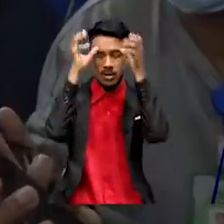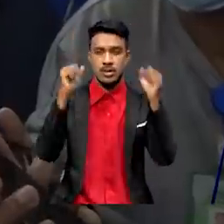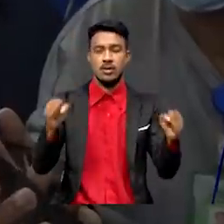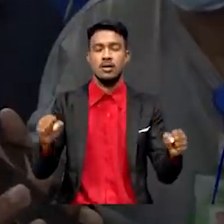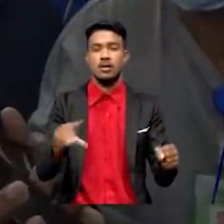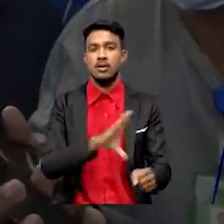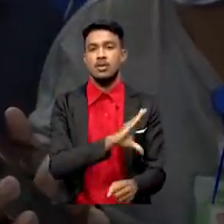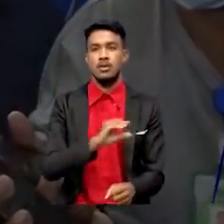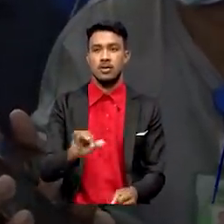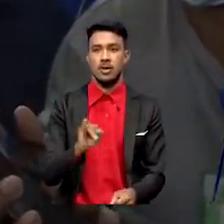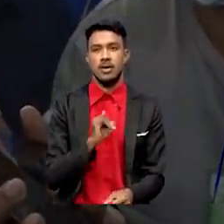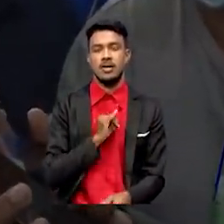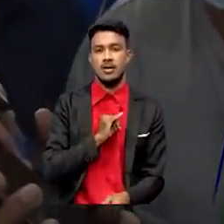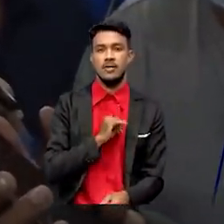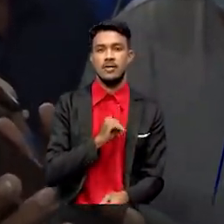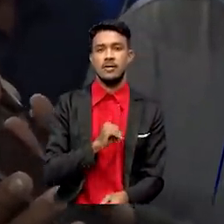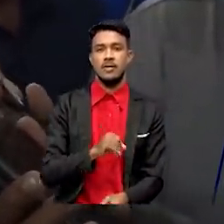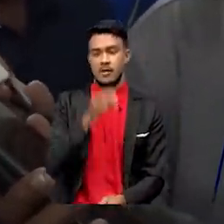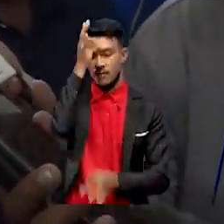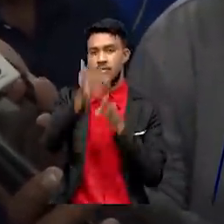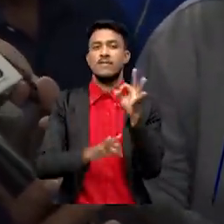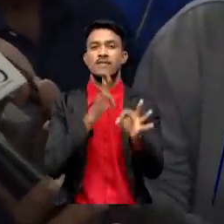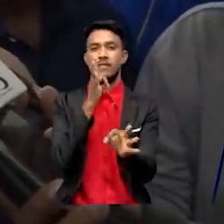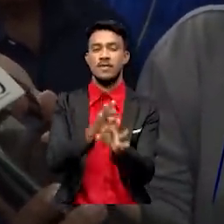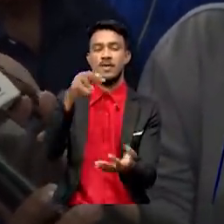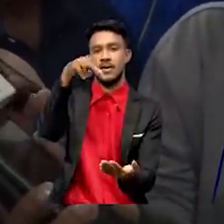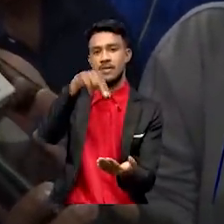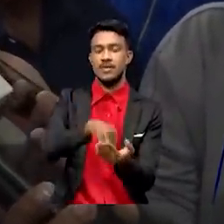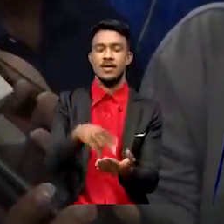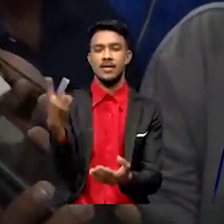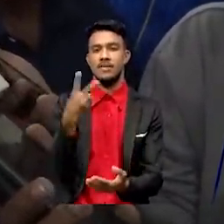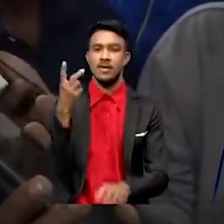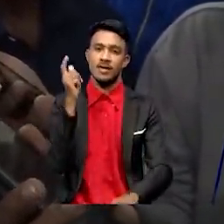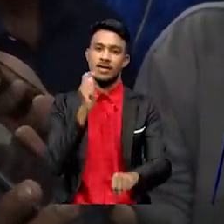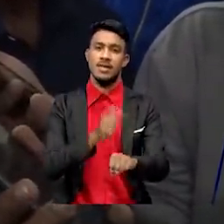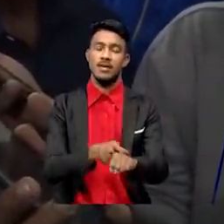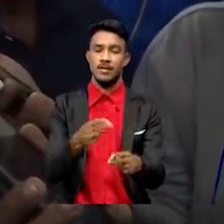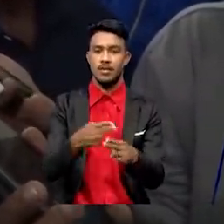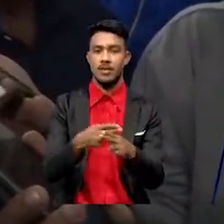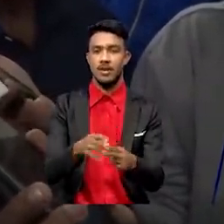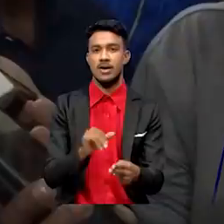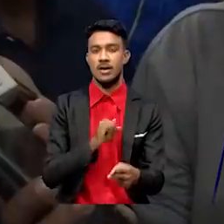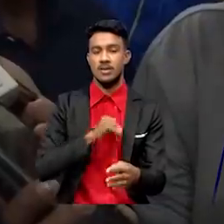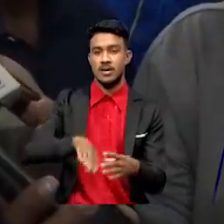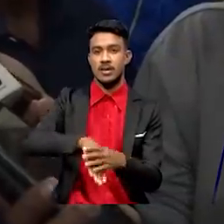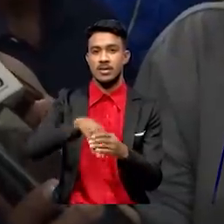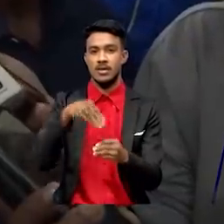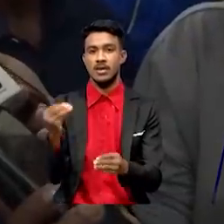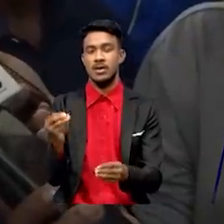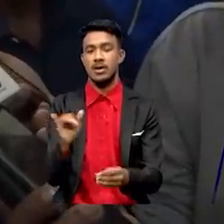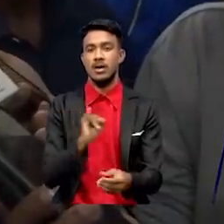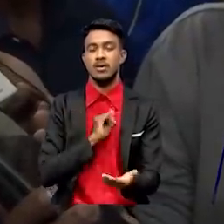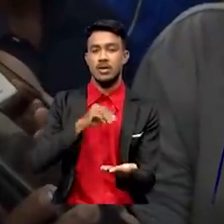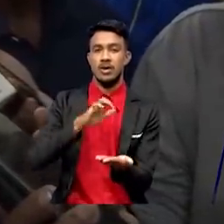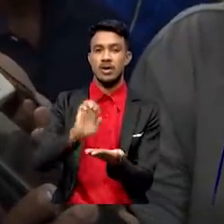Hau pasti se Amerik. Ya, hau tempo baraktan, hau saya unia lisensa, i hau unia